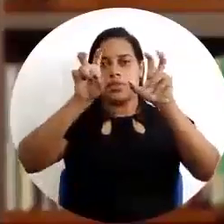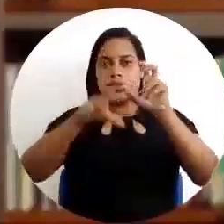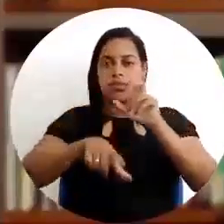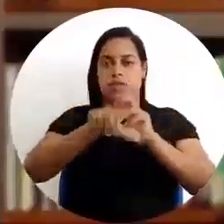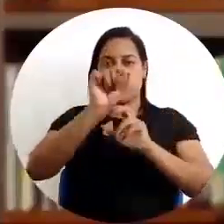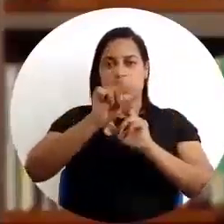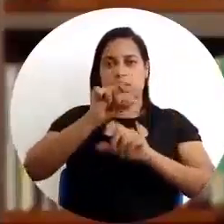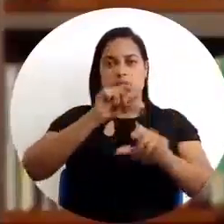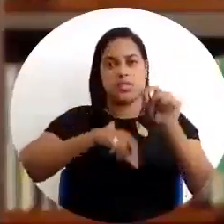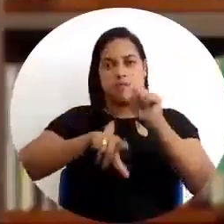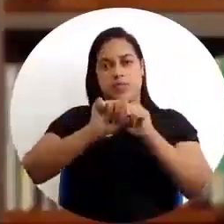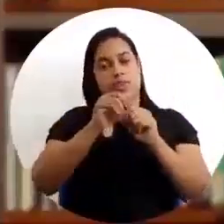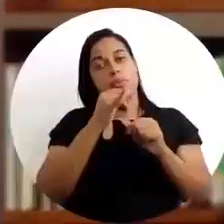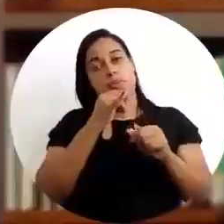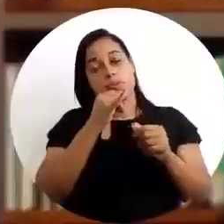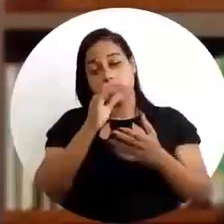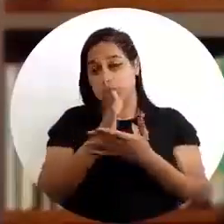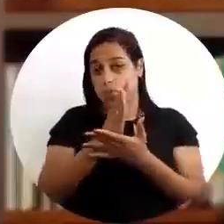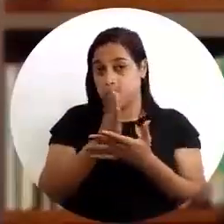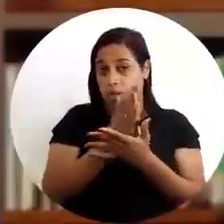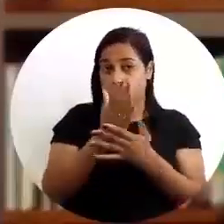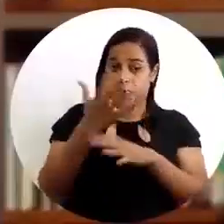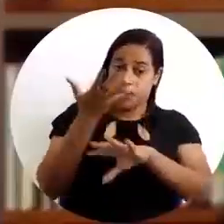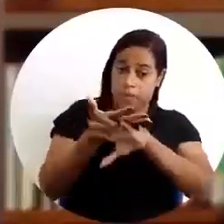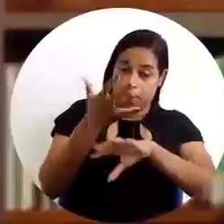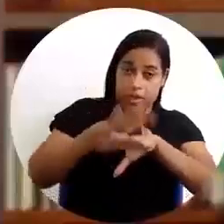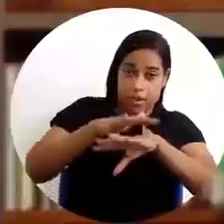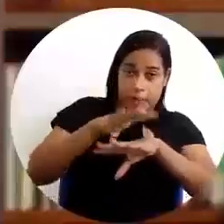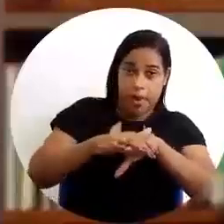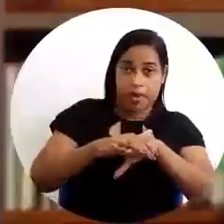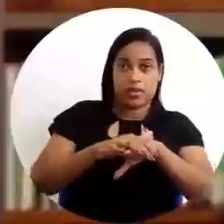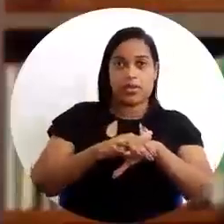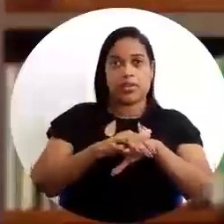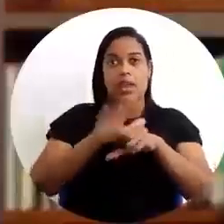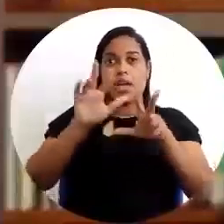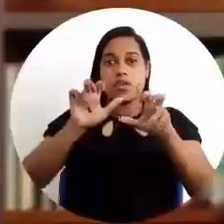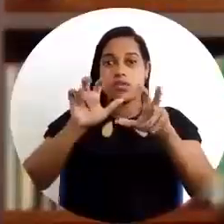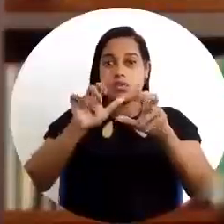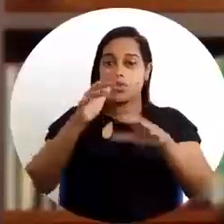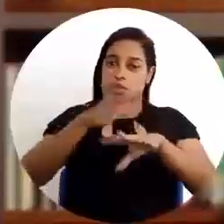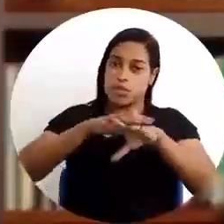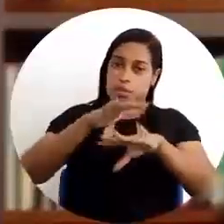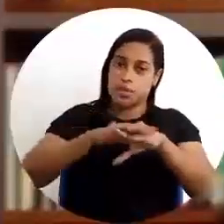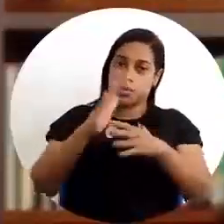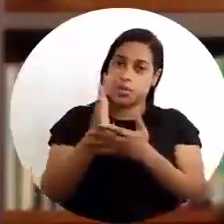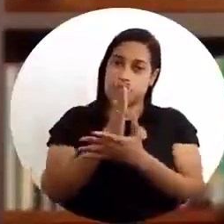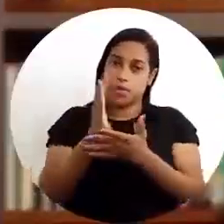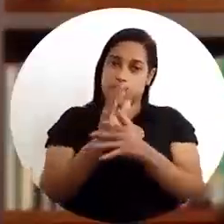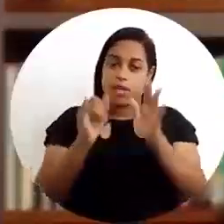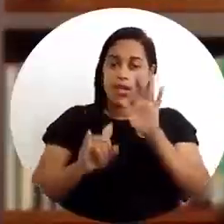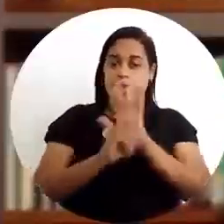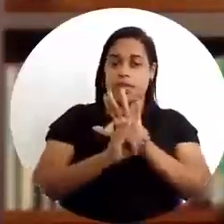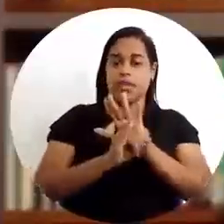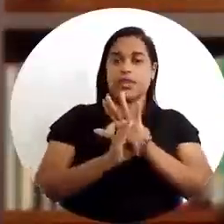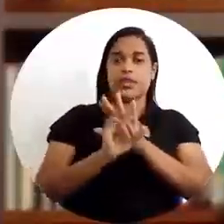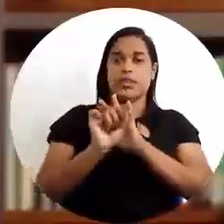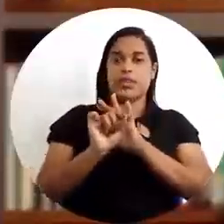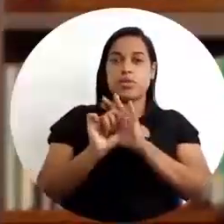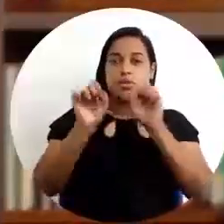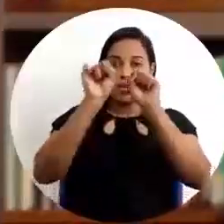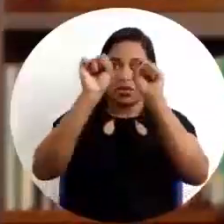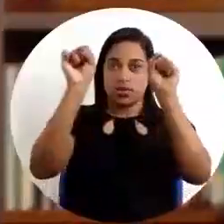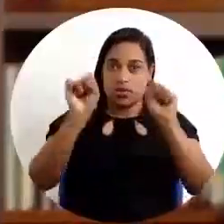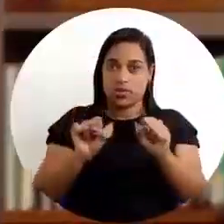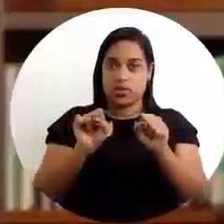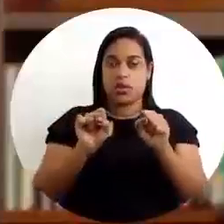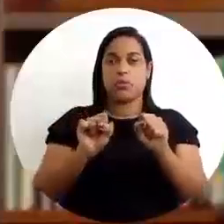livro de matemática, o assunto principal, a personalidade ou a substância é matemática, e ela é classificado a partir de um sistema